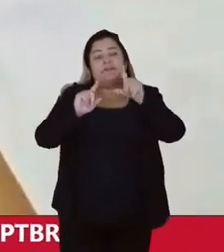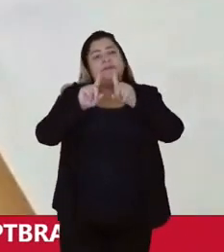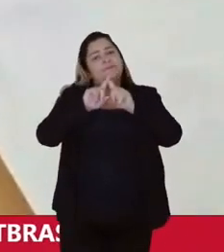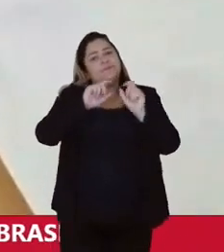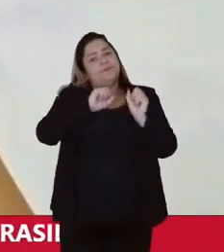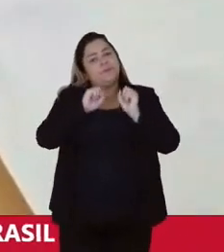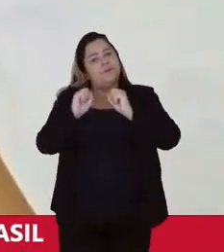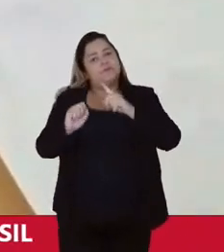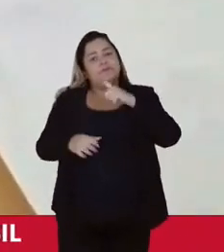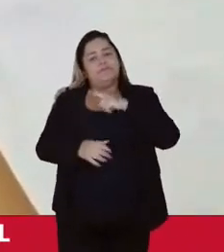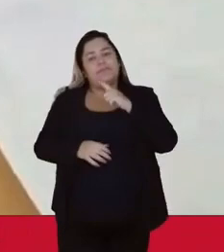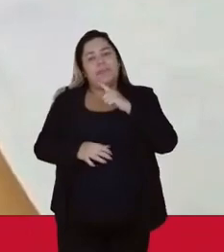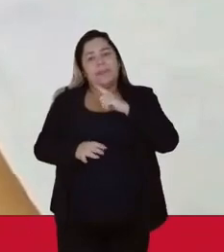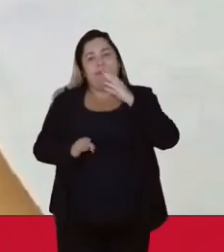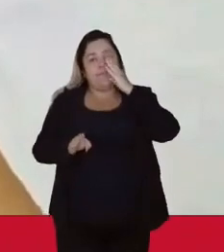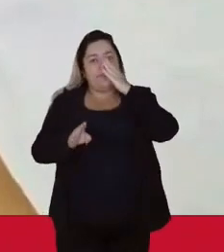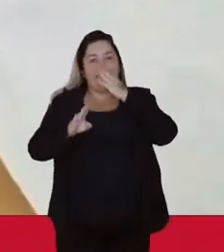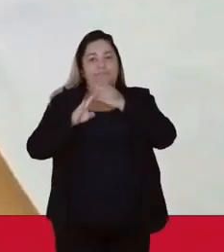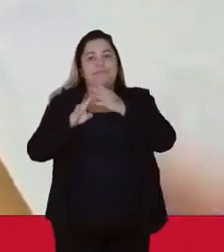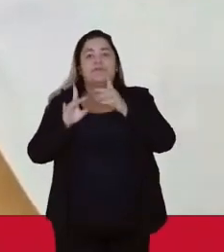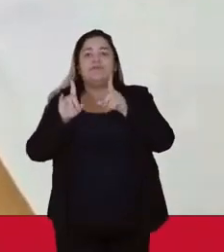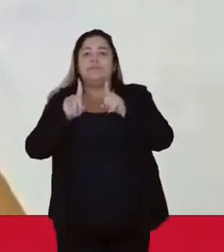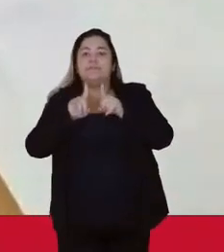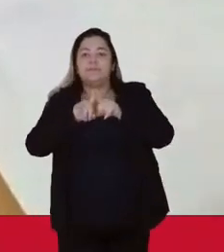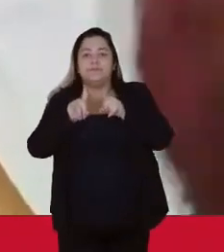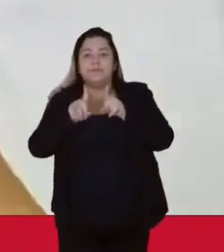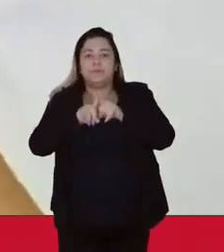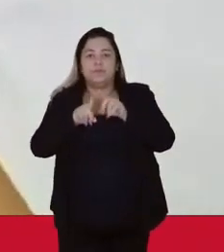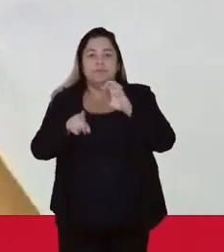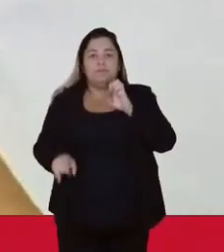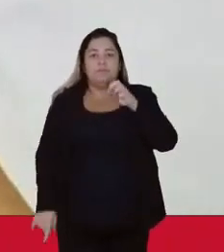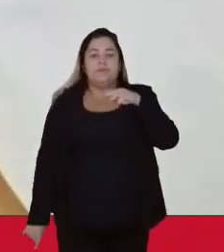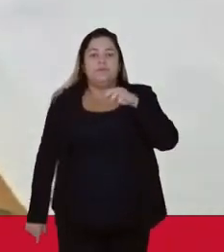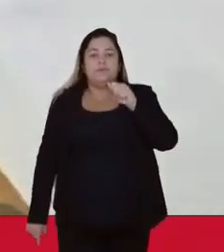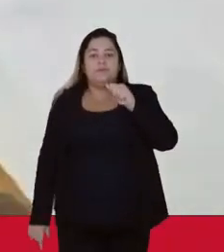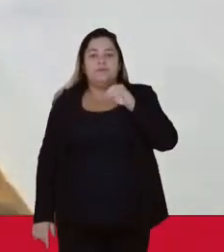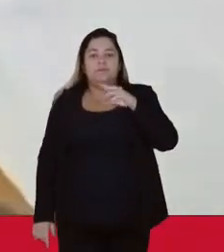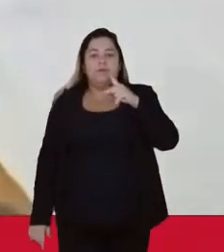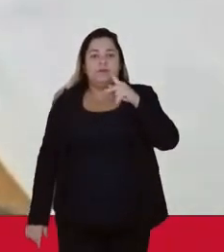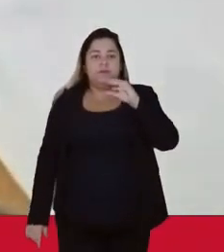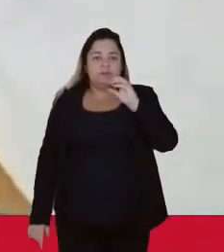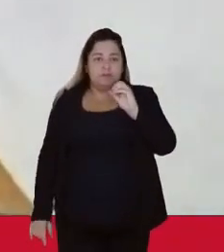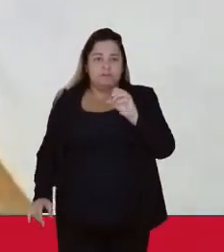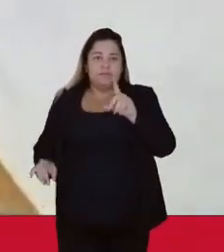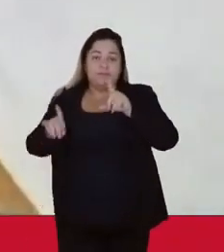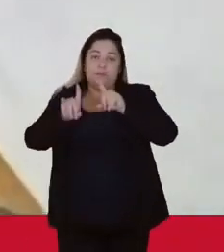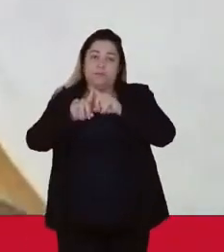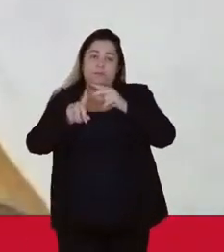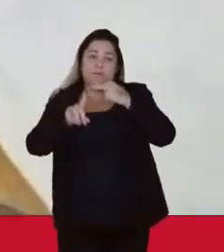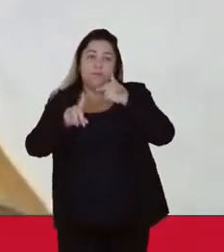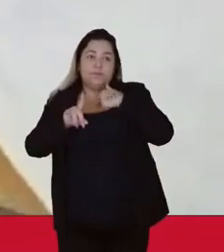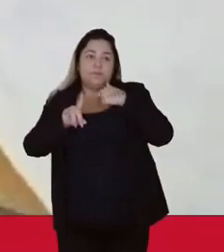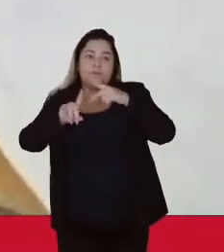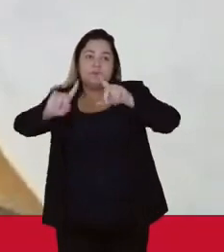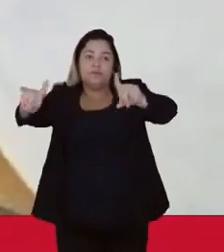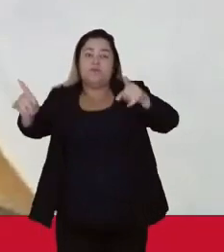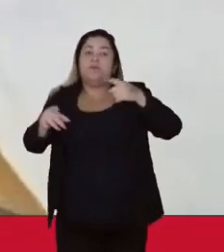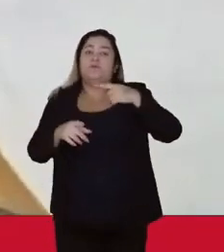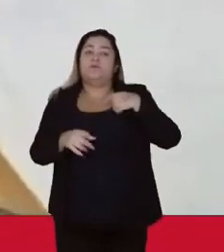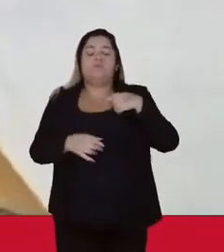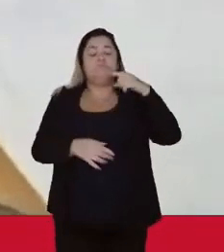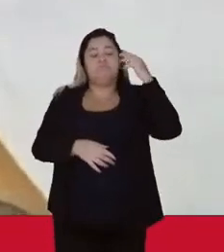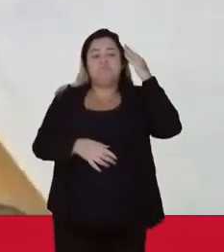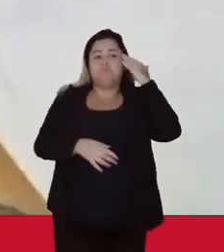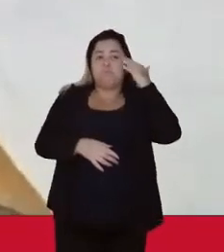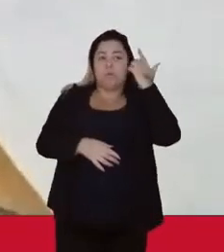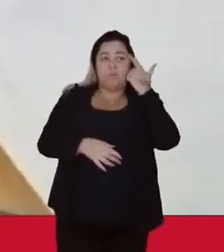possam ter uma prioridade num processo de emancipação, de empoderamento, de ocupação de espaço também. Eu não consigo pensar